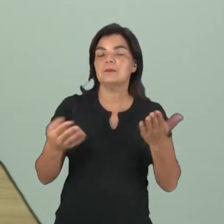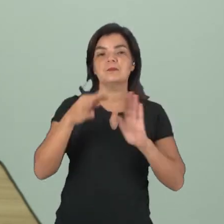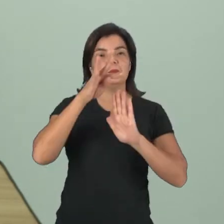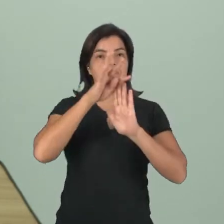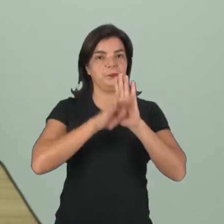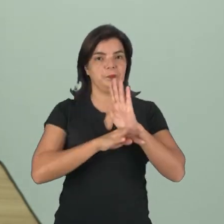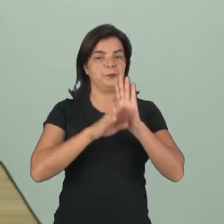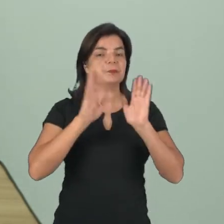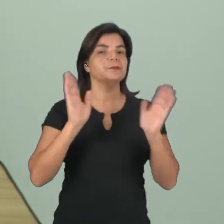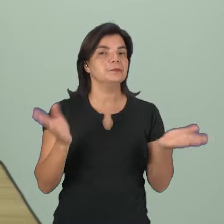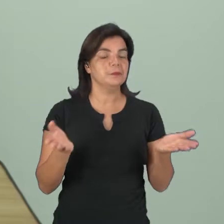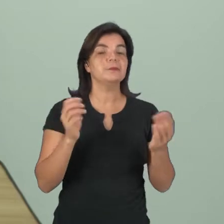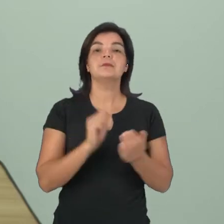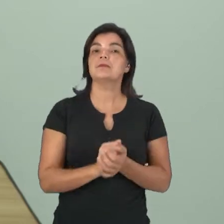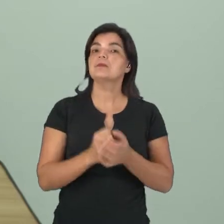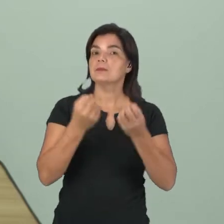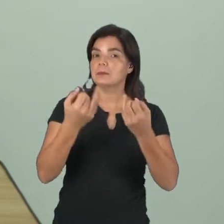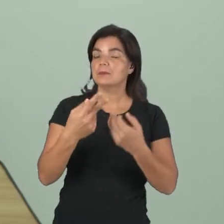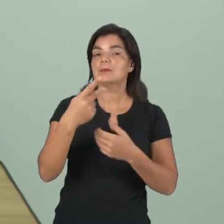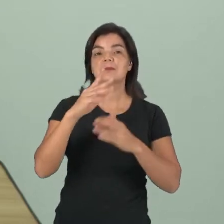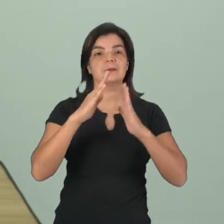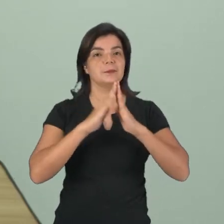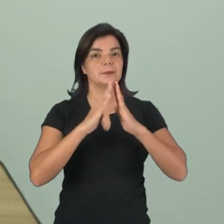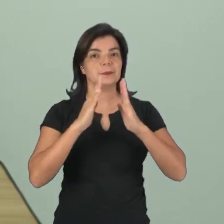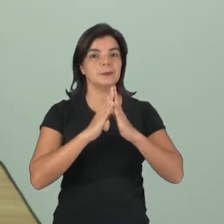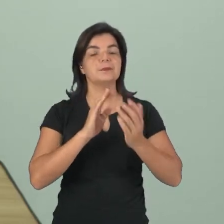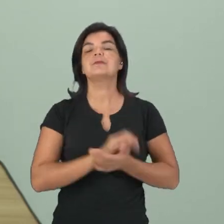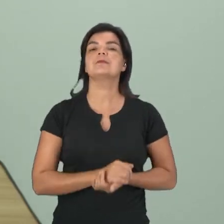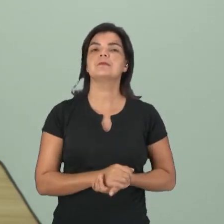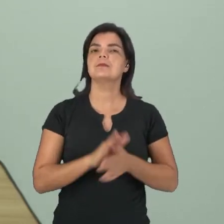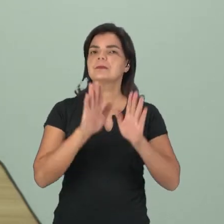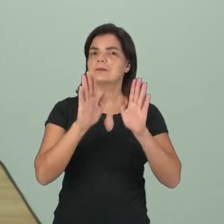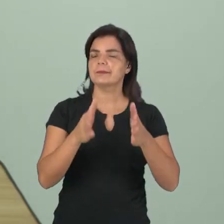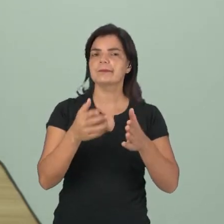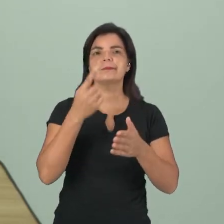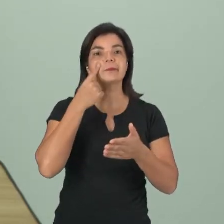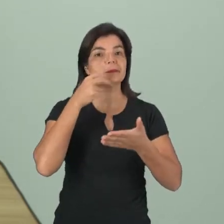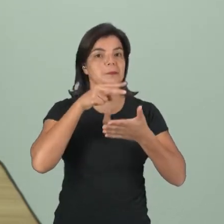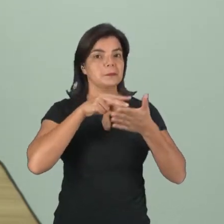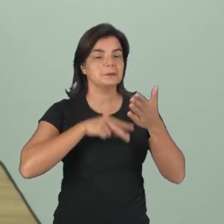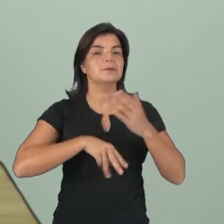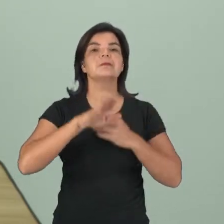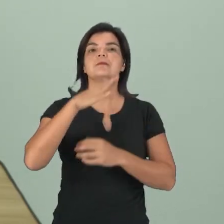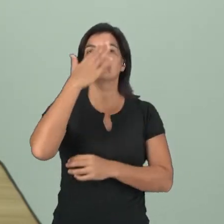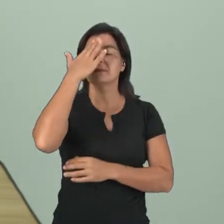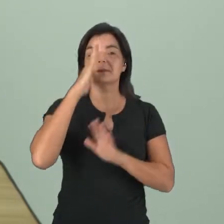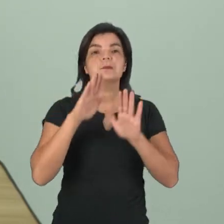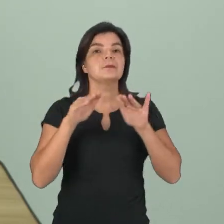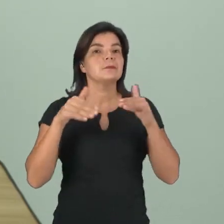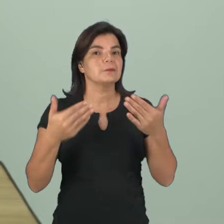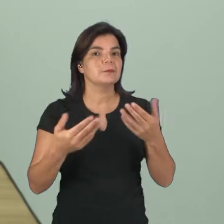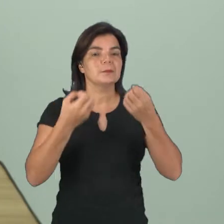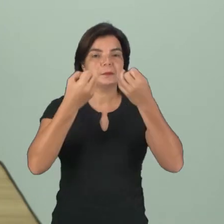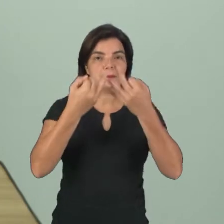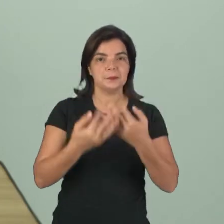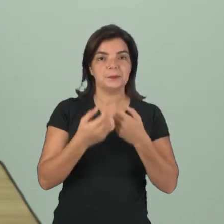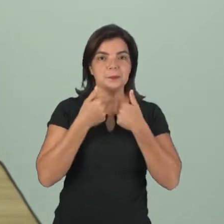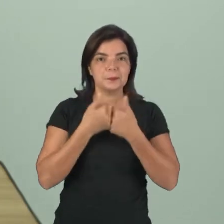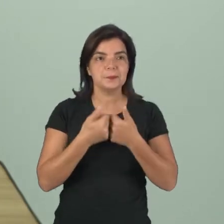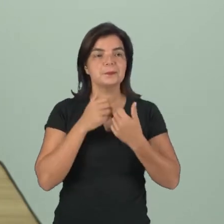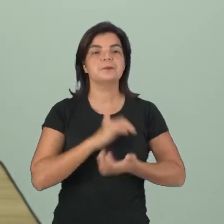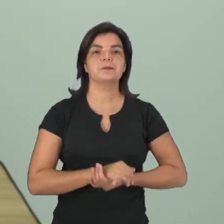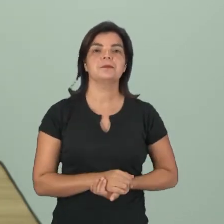o texto. Isso mesmo, você pode dizer aí na sua casa. Quando eu começar a ler, você já sabe qual é, você já fala. Tudo